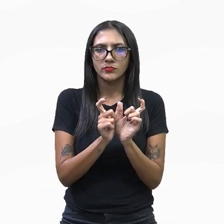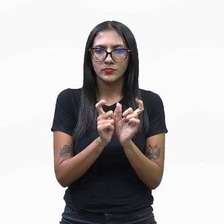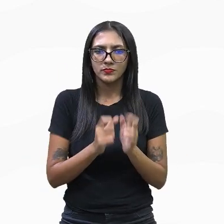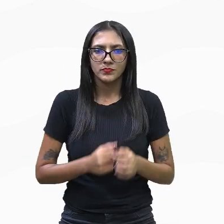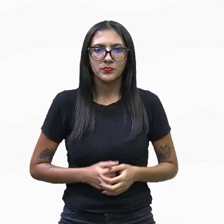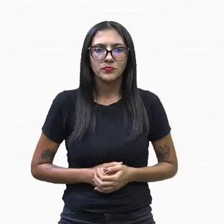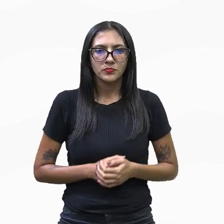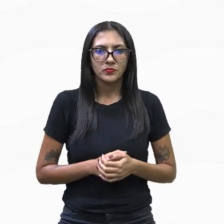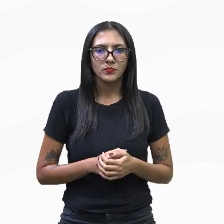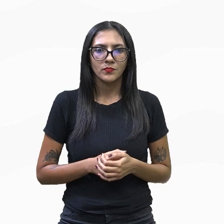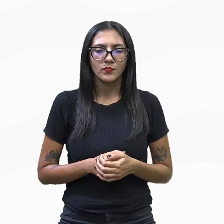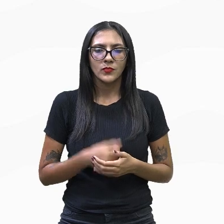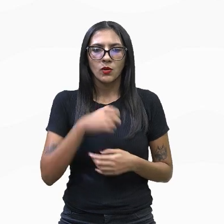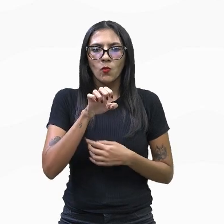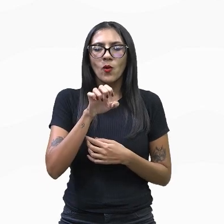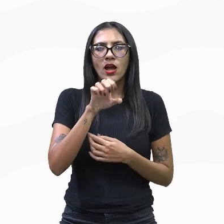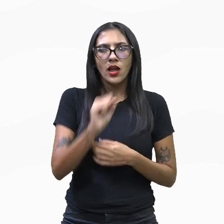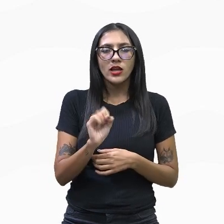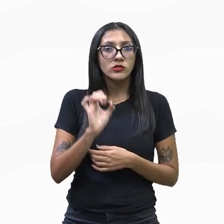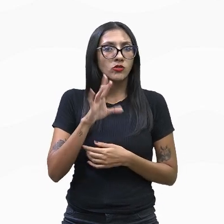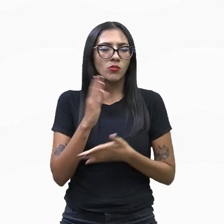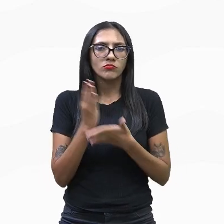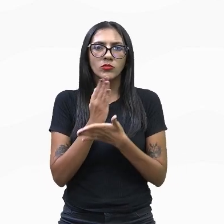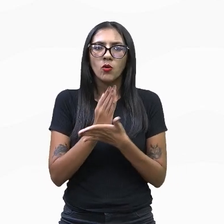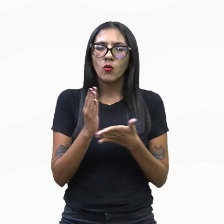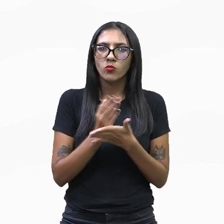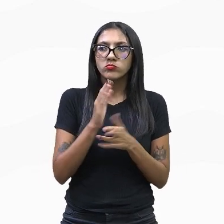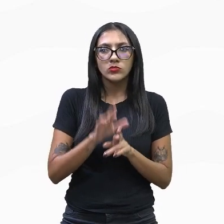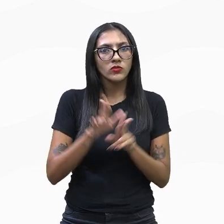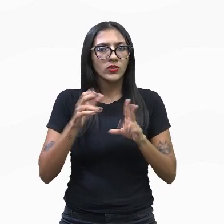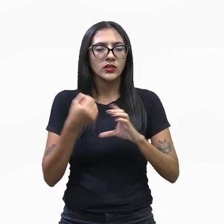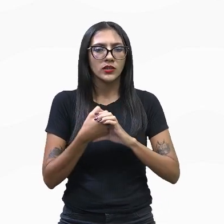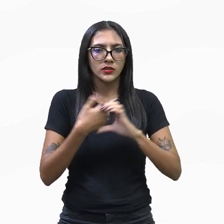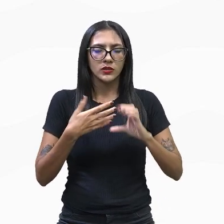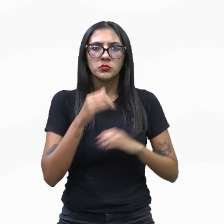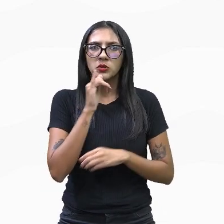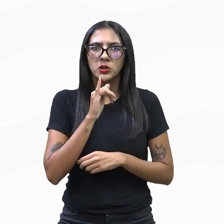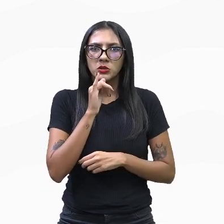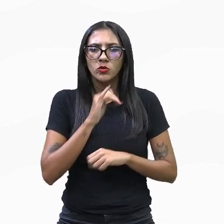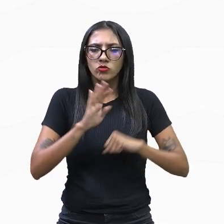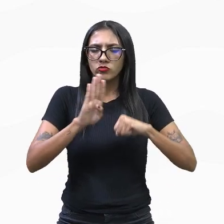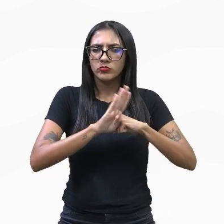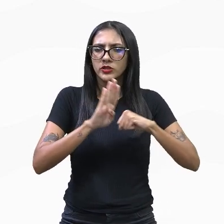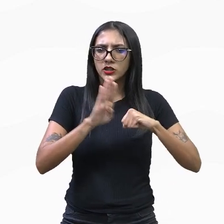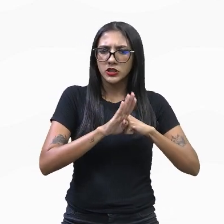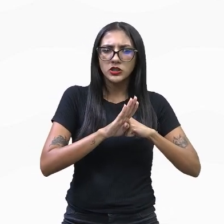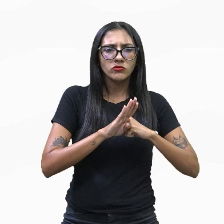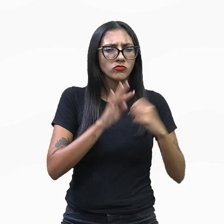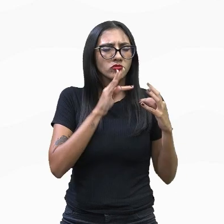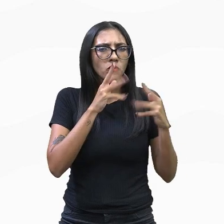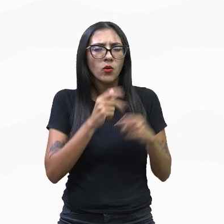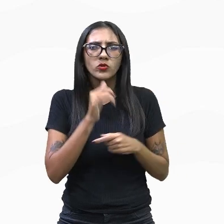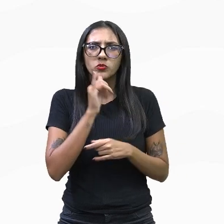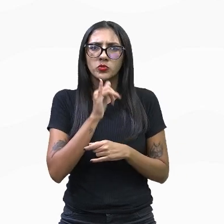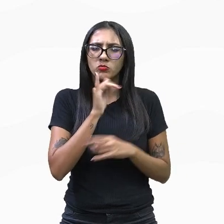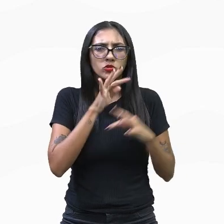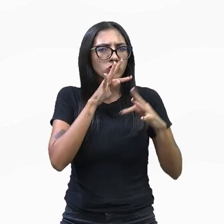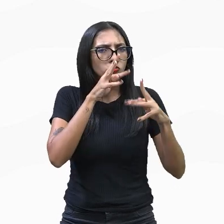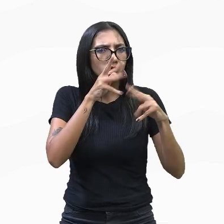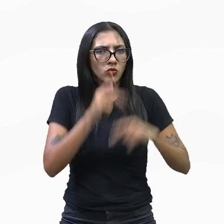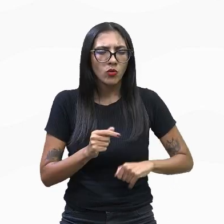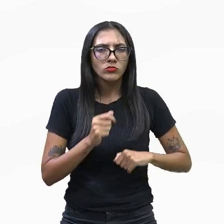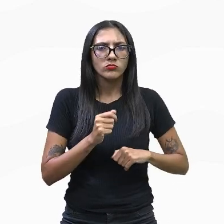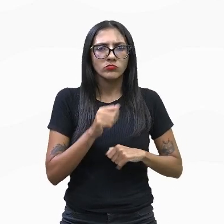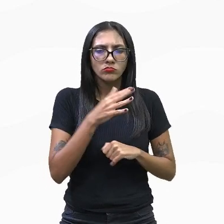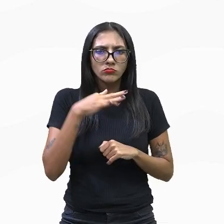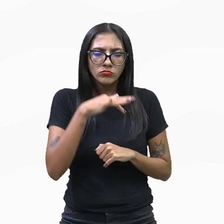ES, é uma... ES são exceções. Então, o teu substantivo, que é aquilo, né, o que nomeia todos os seres, nomeia tudo, se ele tiver